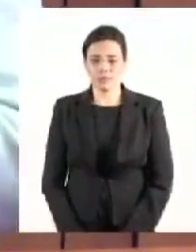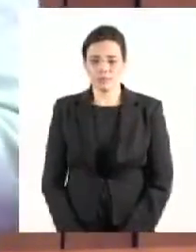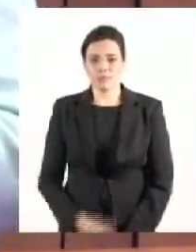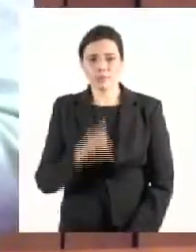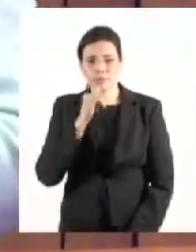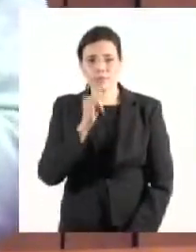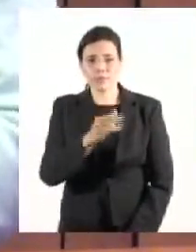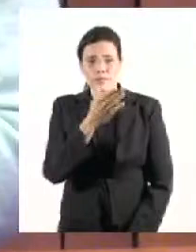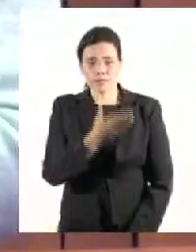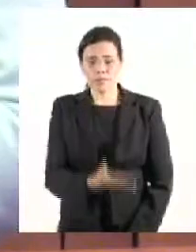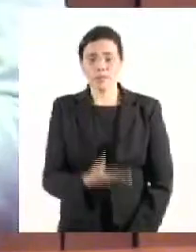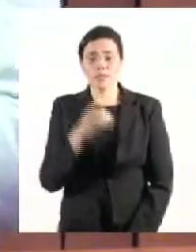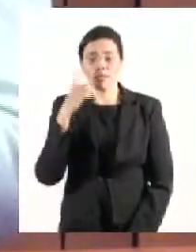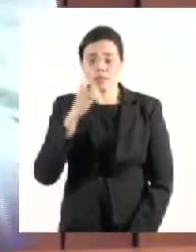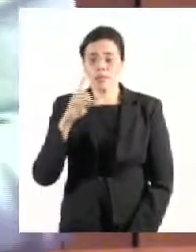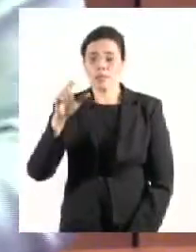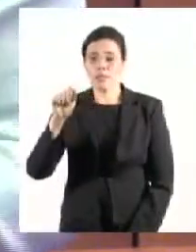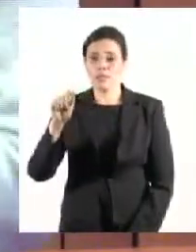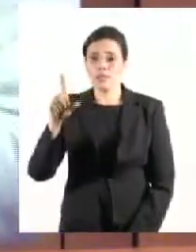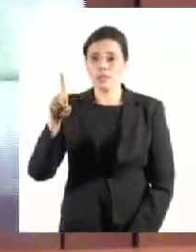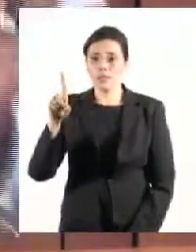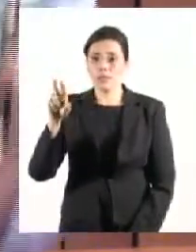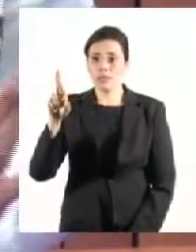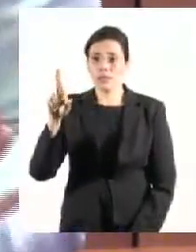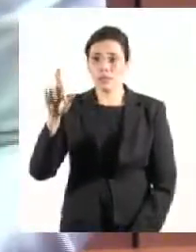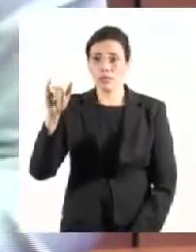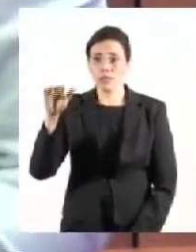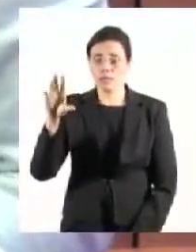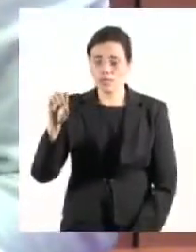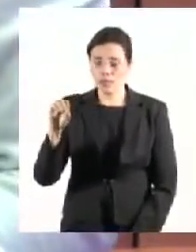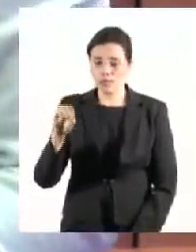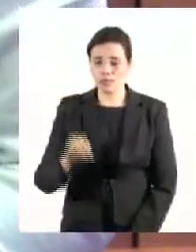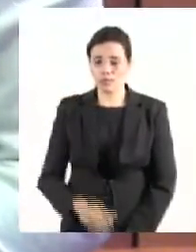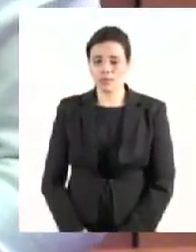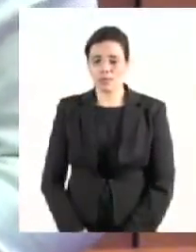problema é que nessa casa ninguém está acostumado, eu acho, com muita verdade.